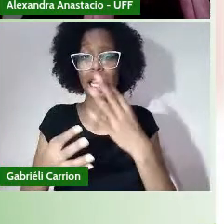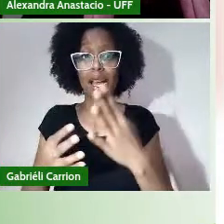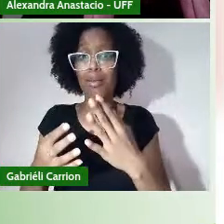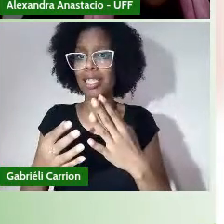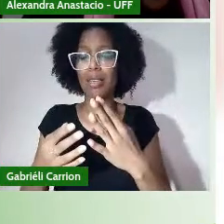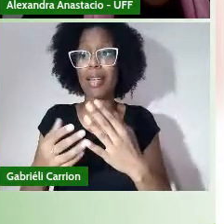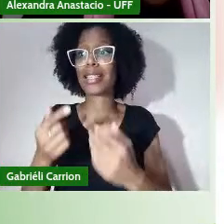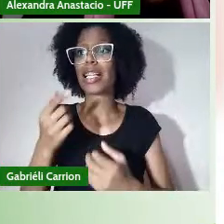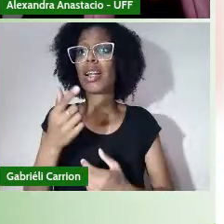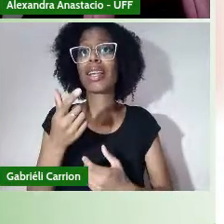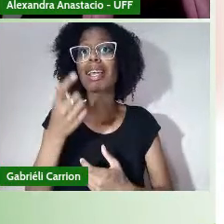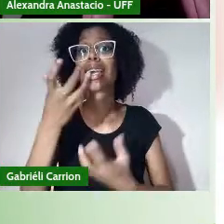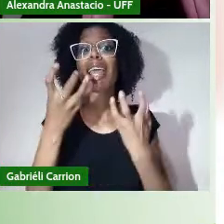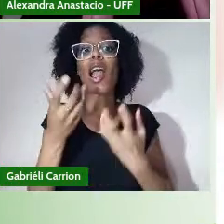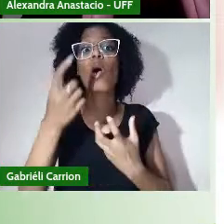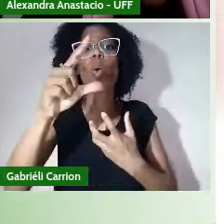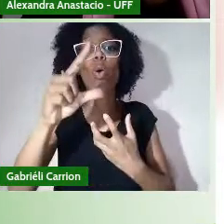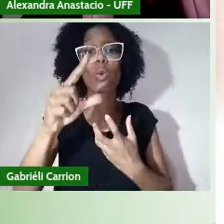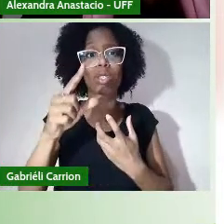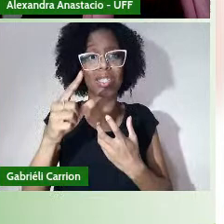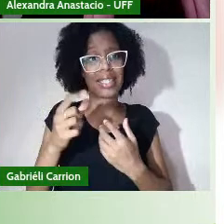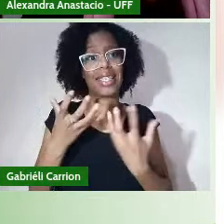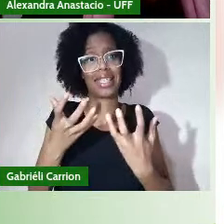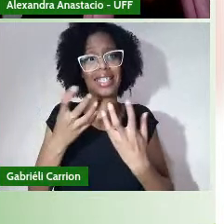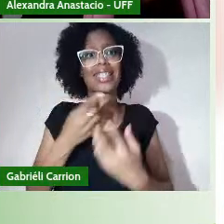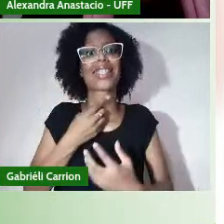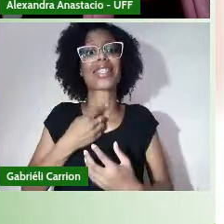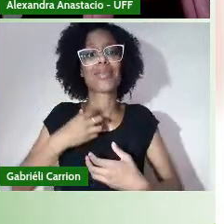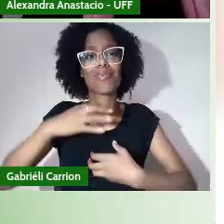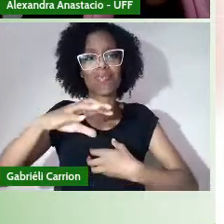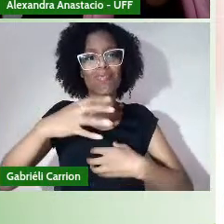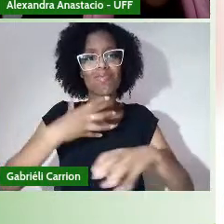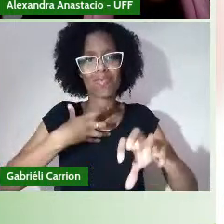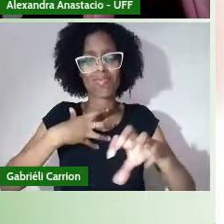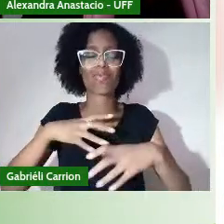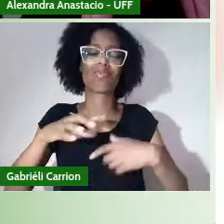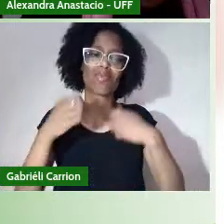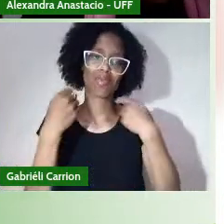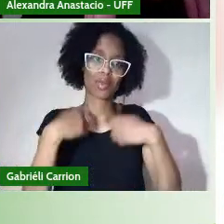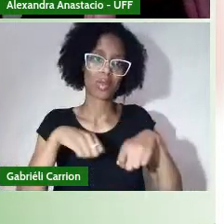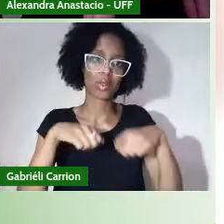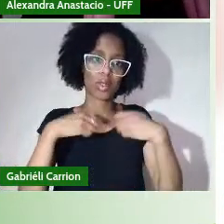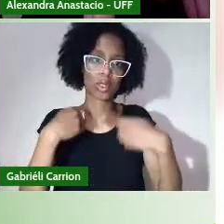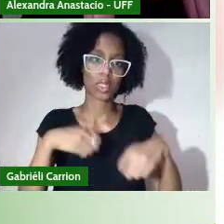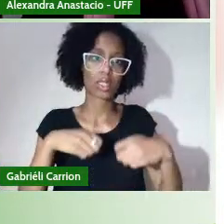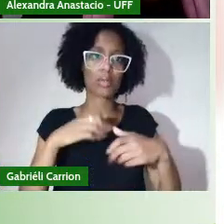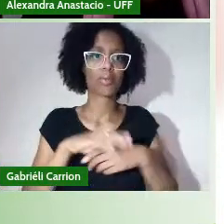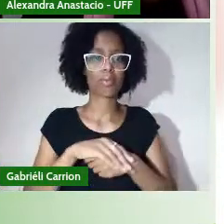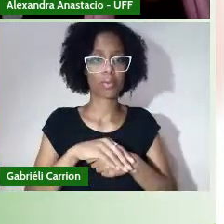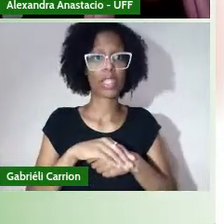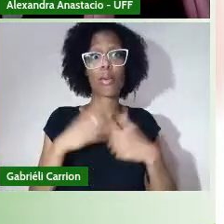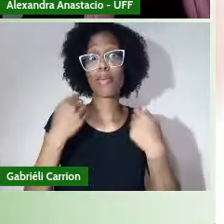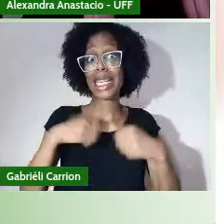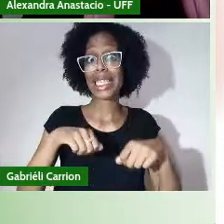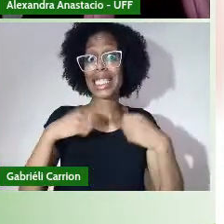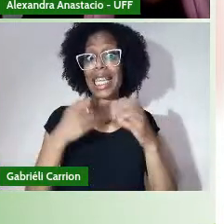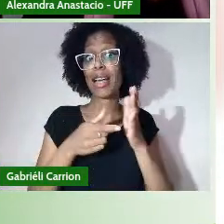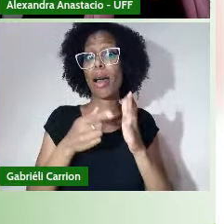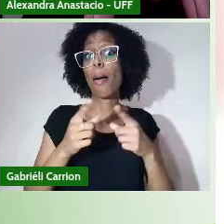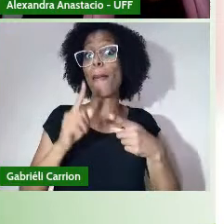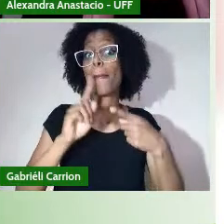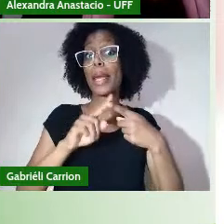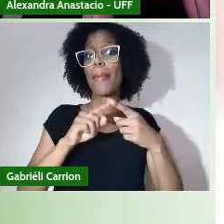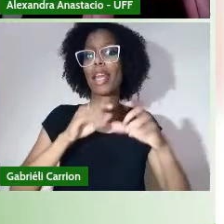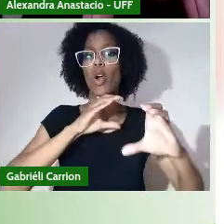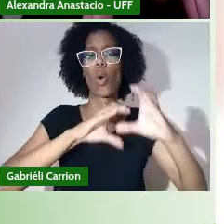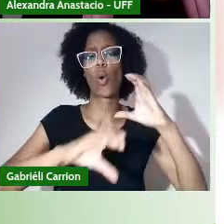expectativa, uma realidade única, e que o processo de empatia ele pressupõe diálogo. Esse é o primeiro ponto. Ele pressupõe